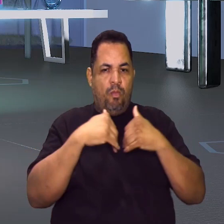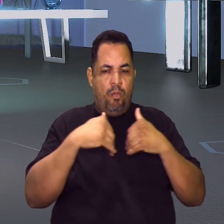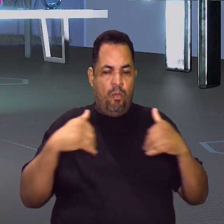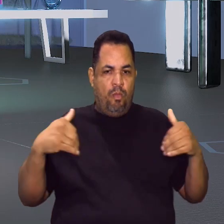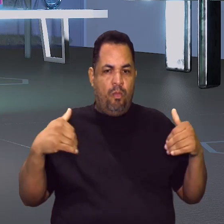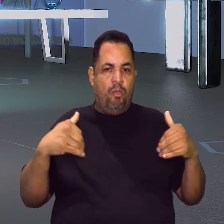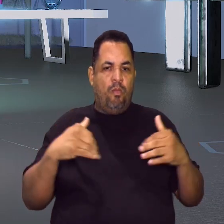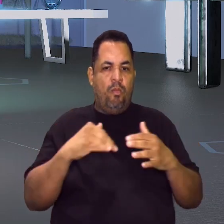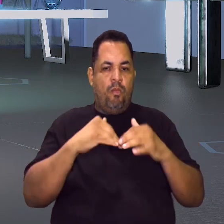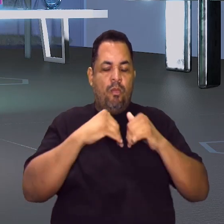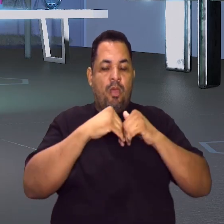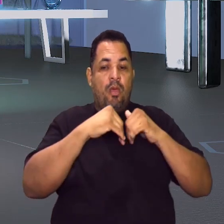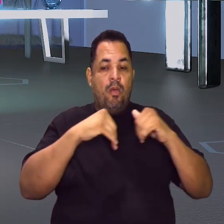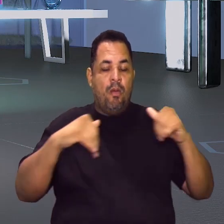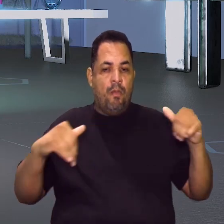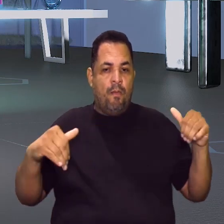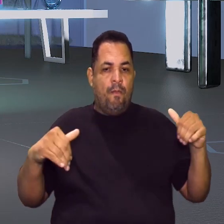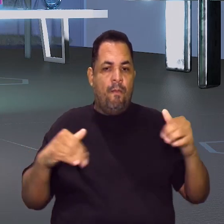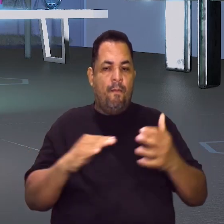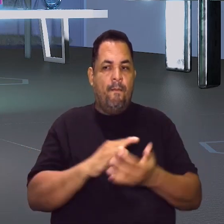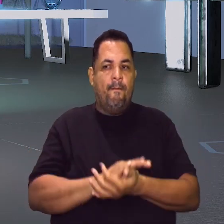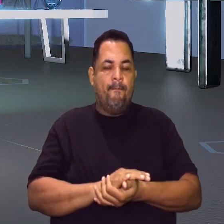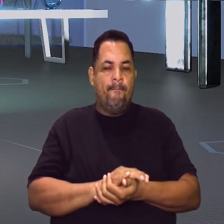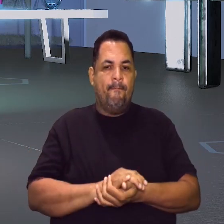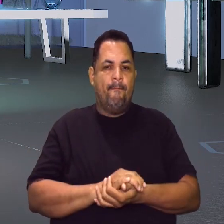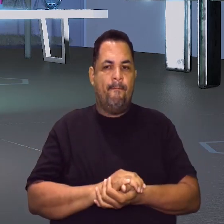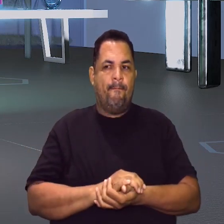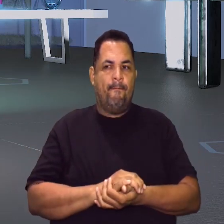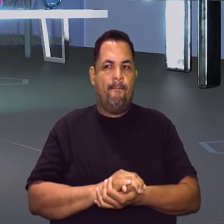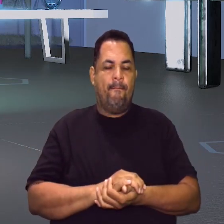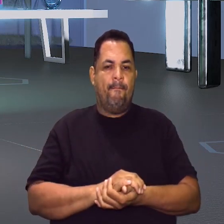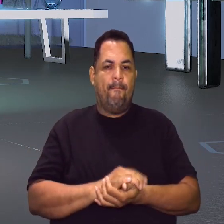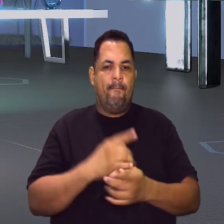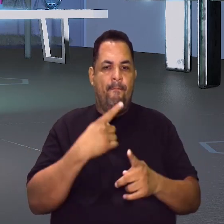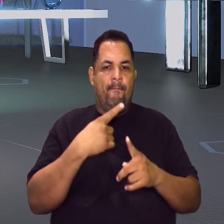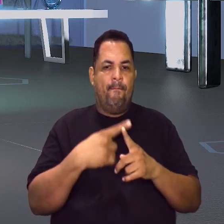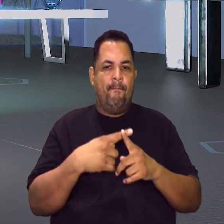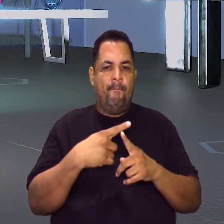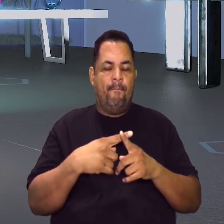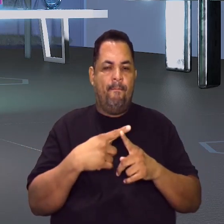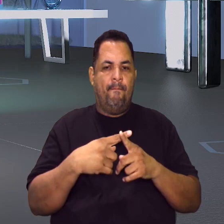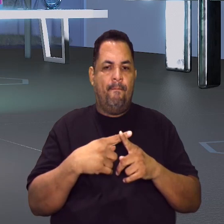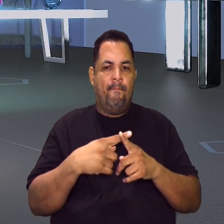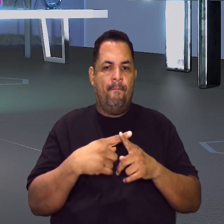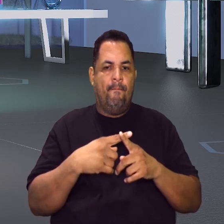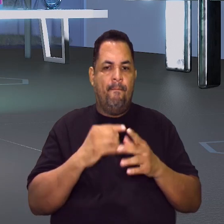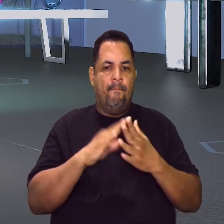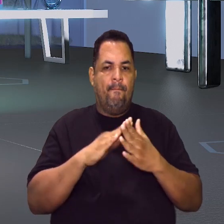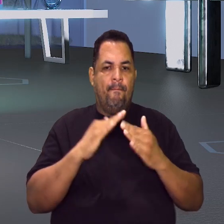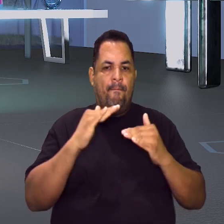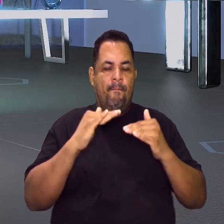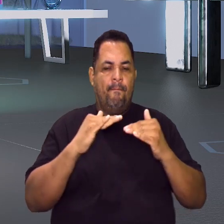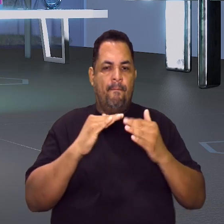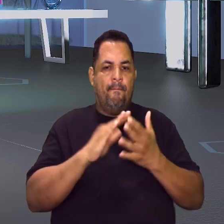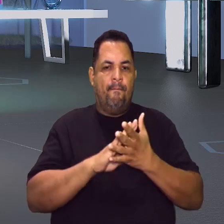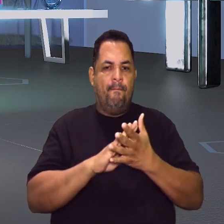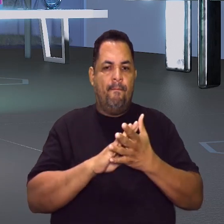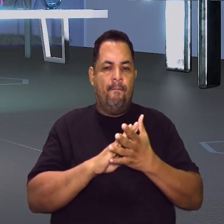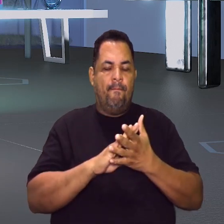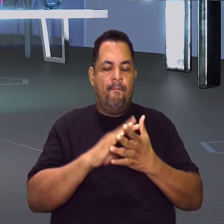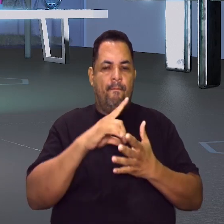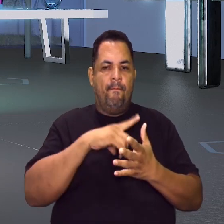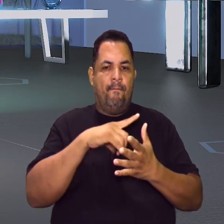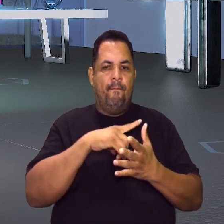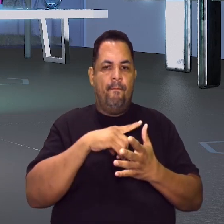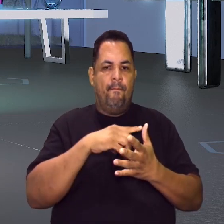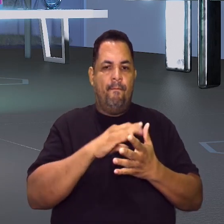como se ele estivesse expulsando aqueles ligantes, devido à mesma carga que